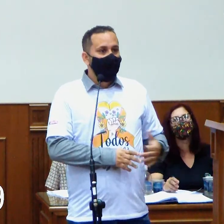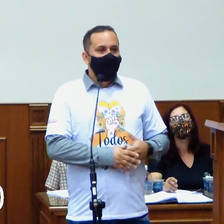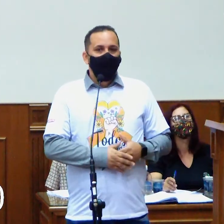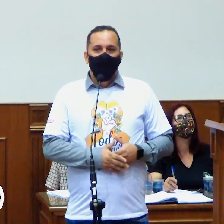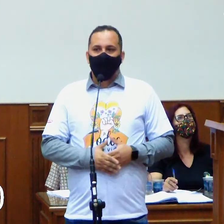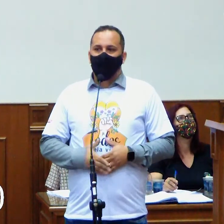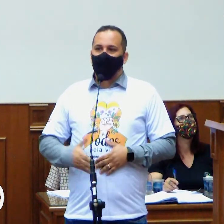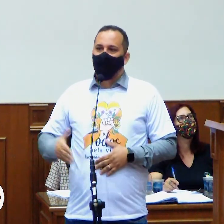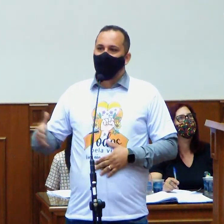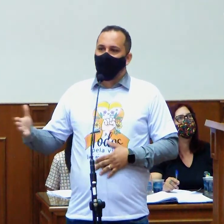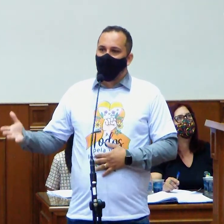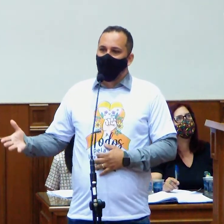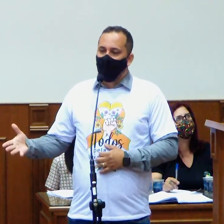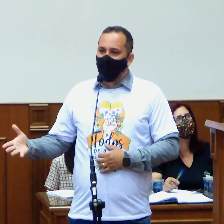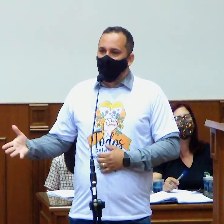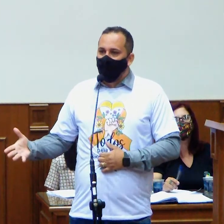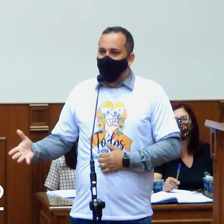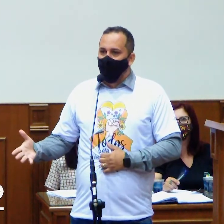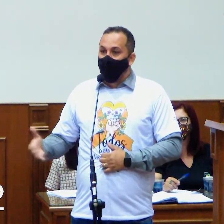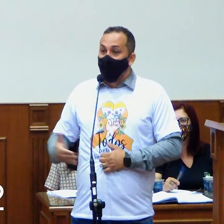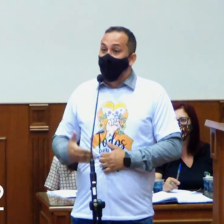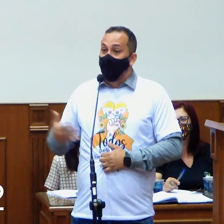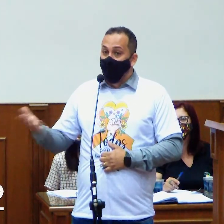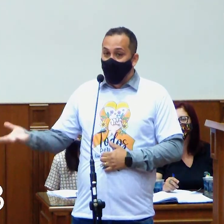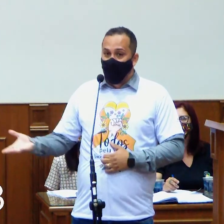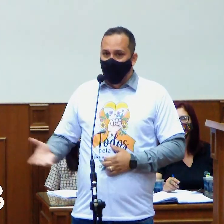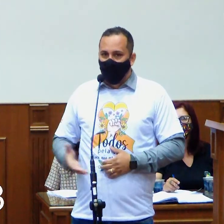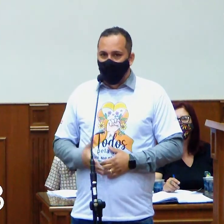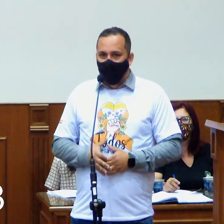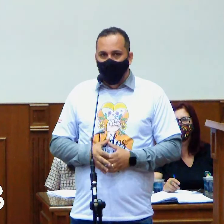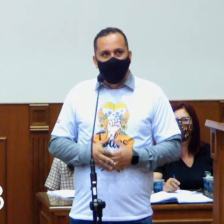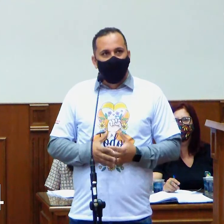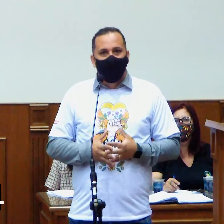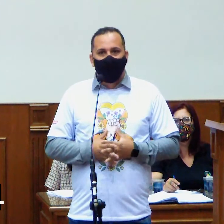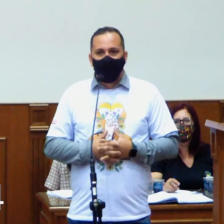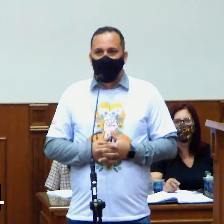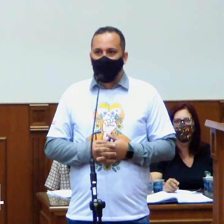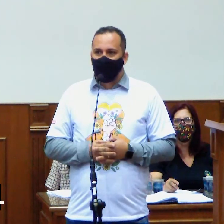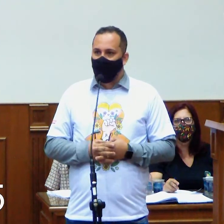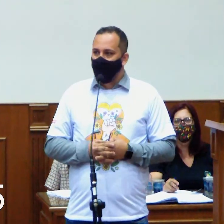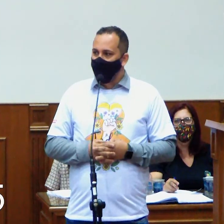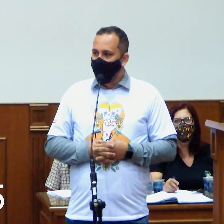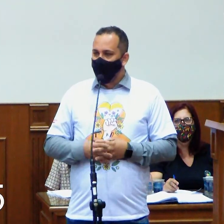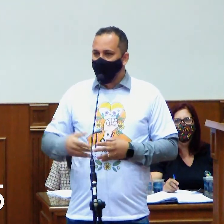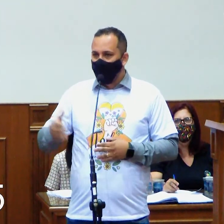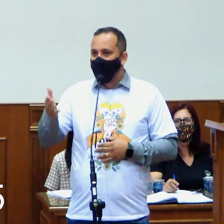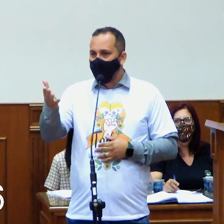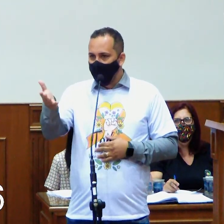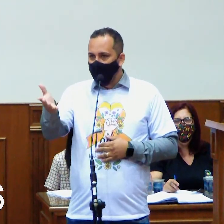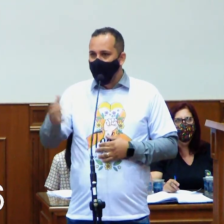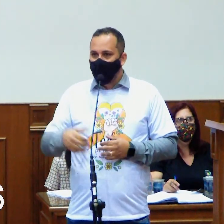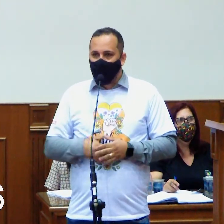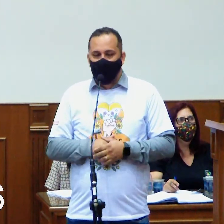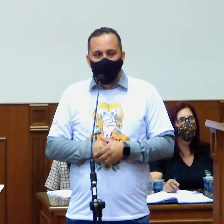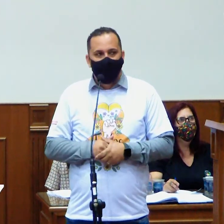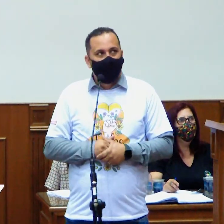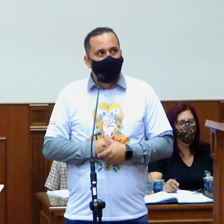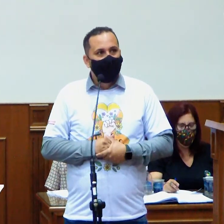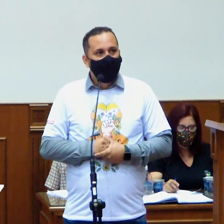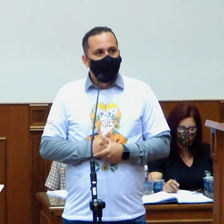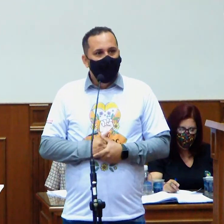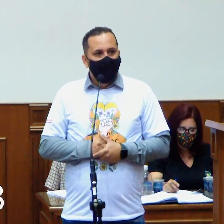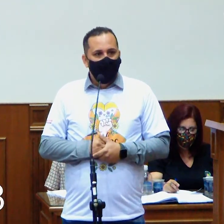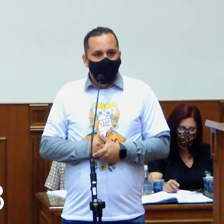tomando. E o pessoal de 18 anos, doutor Samuel, não está tomando. Então, eu gostaria de fazer a explicação, se o senhor conseguir complementar também,